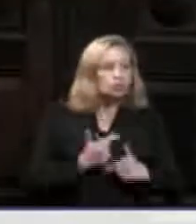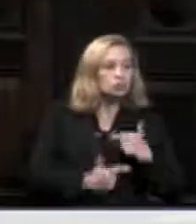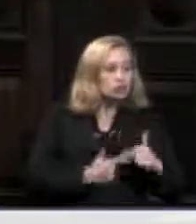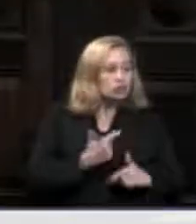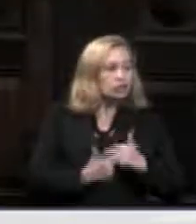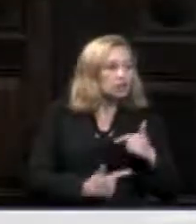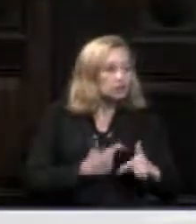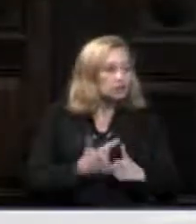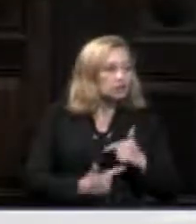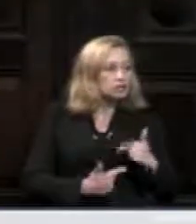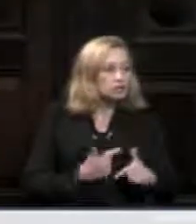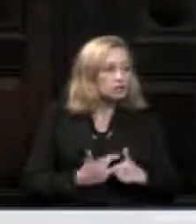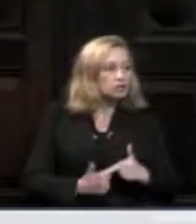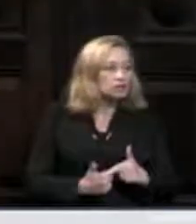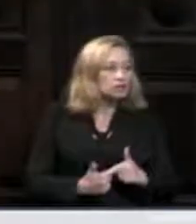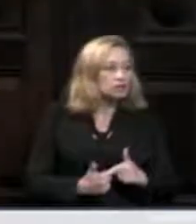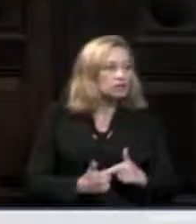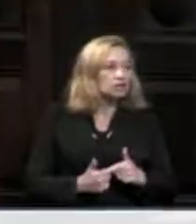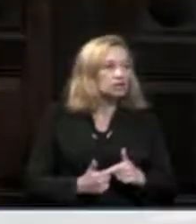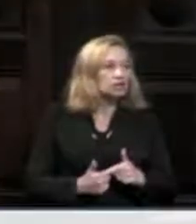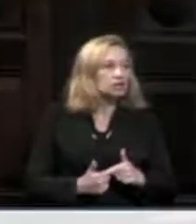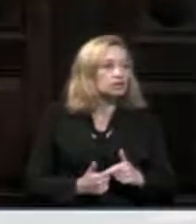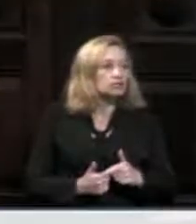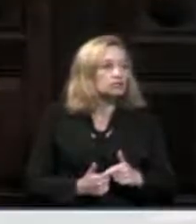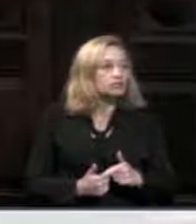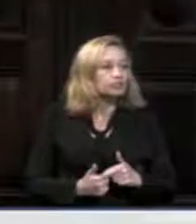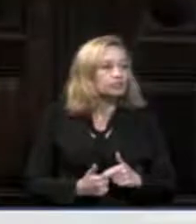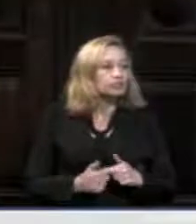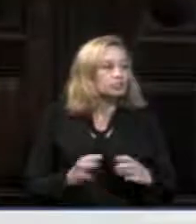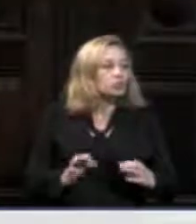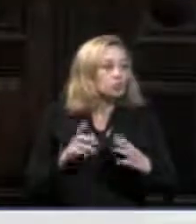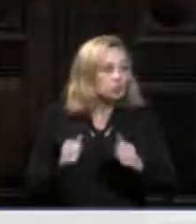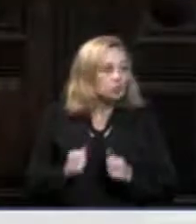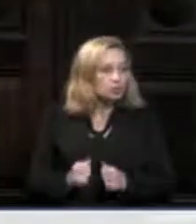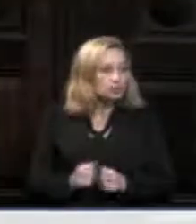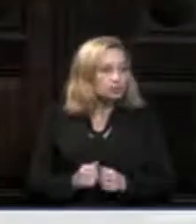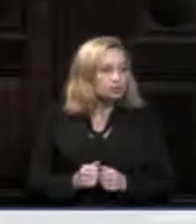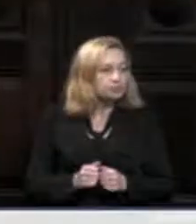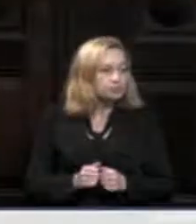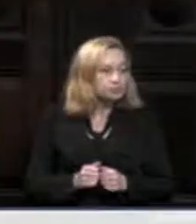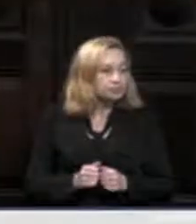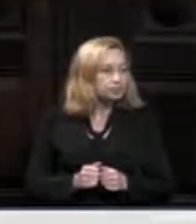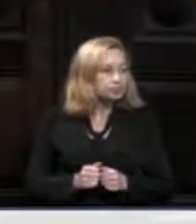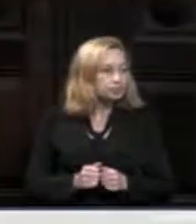de Maçambaba foi incorporada no Parque Estadual da Costa do Sol. Então esse GT